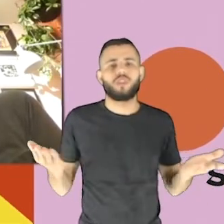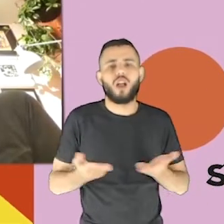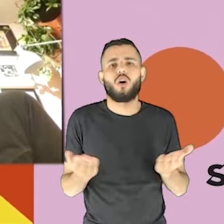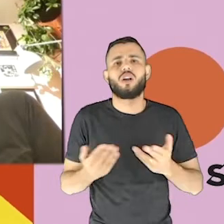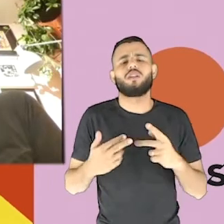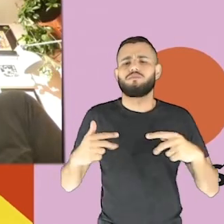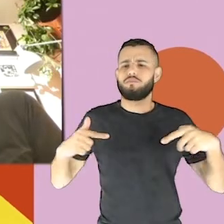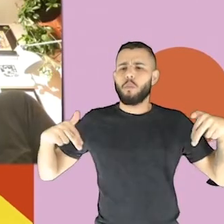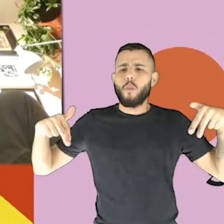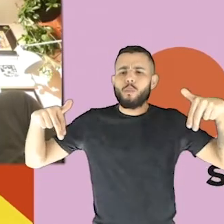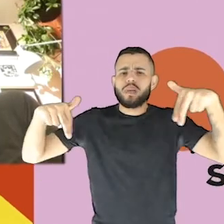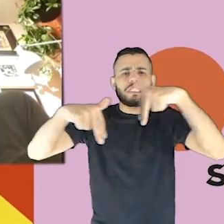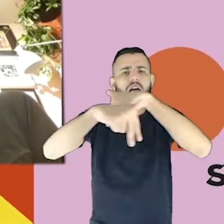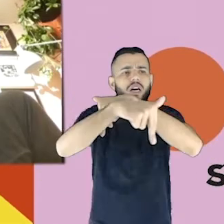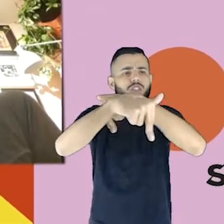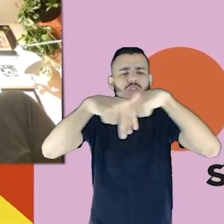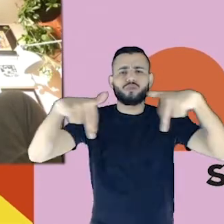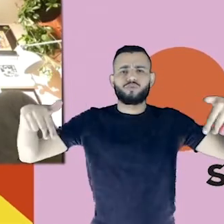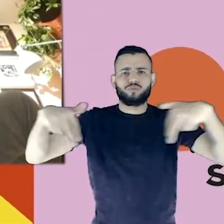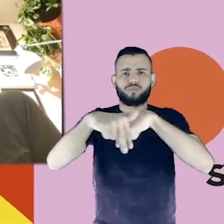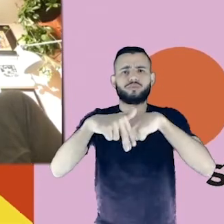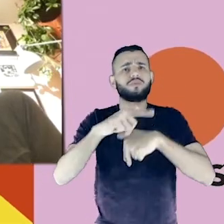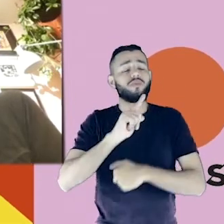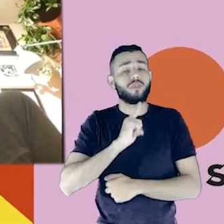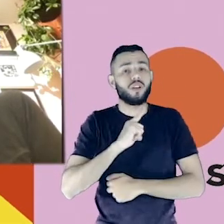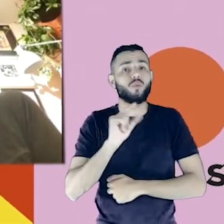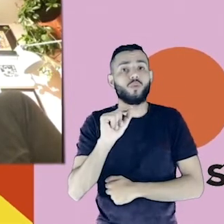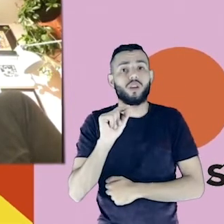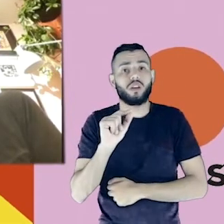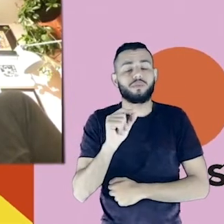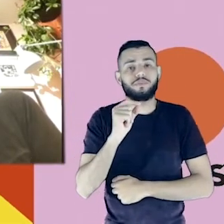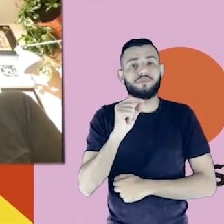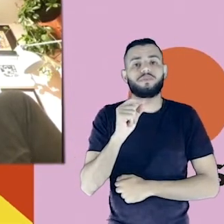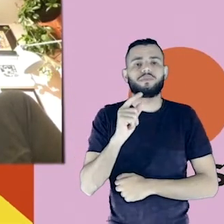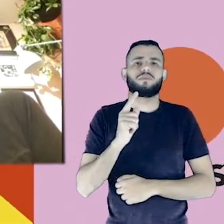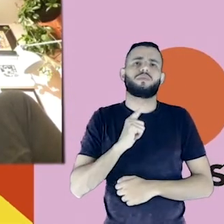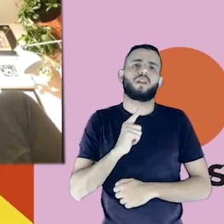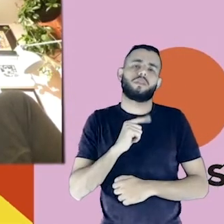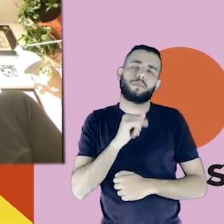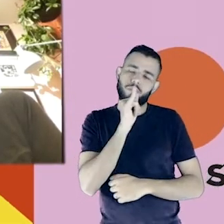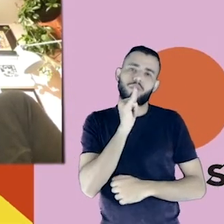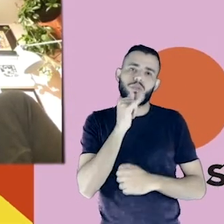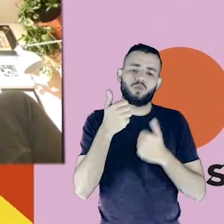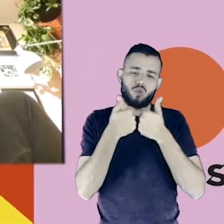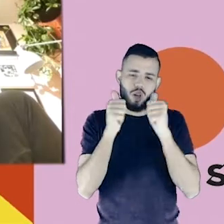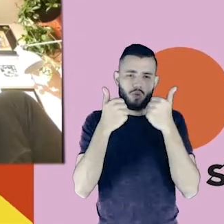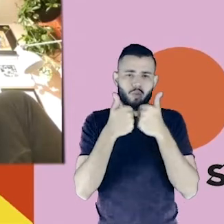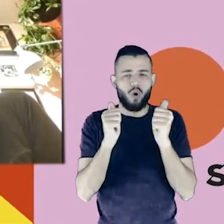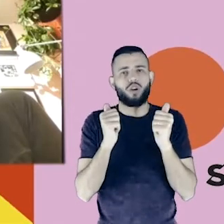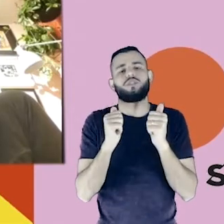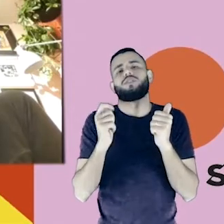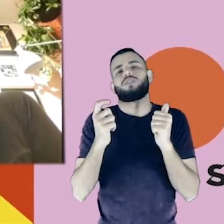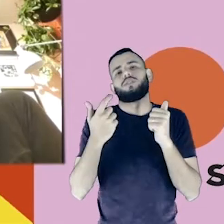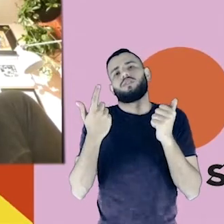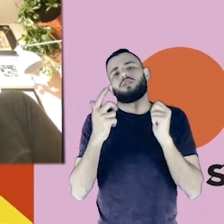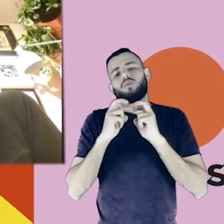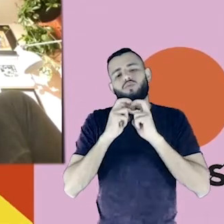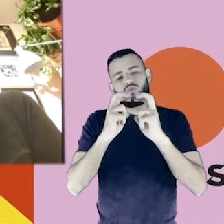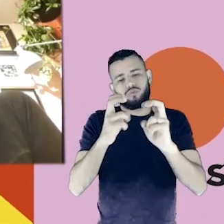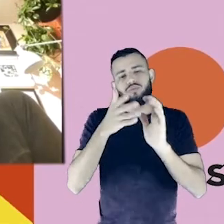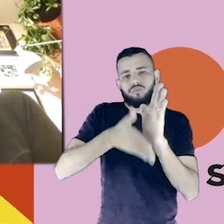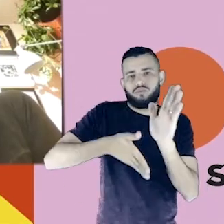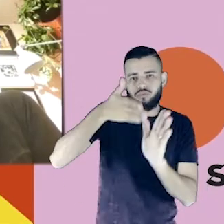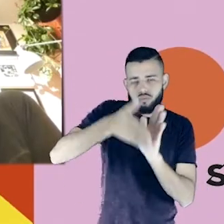sobre mobilidade, né? A gente tem aí uma questão com o transporte público, né?